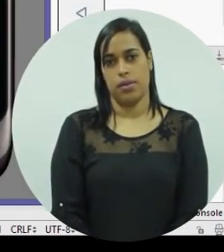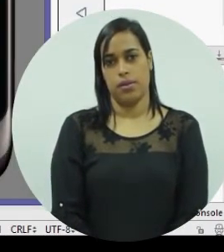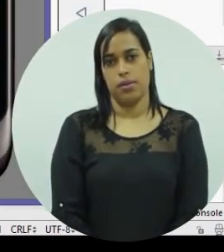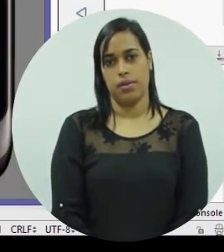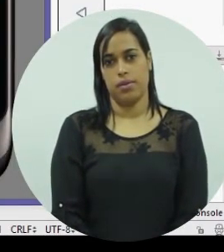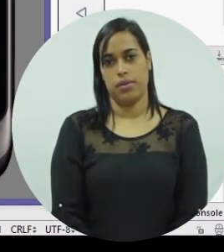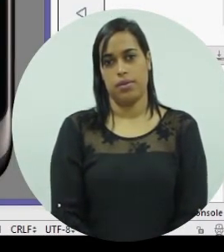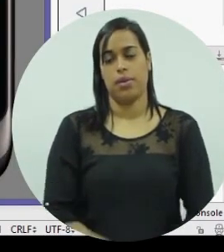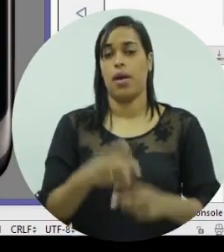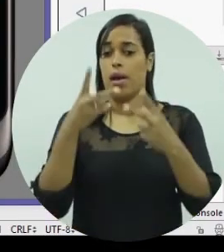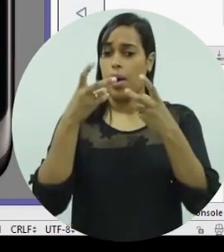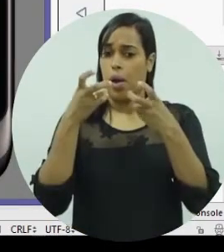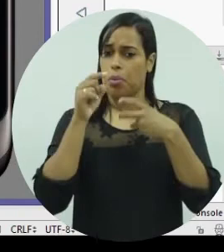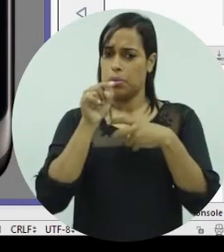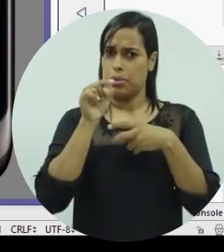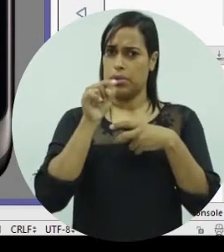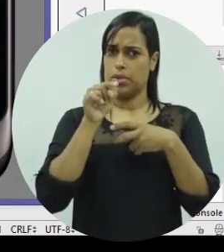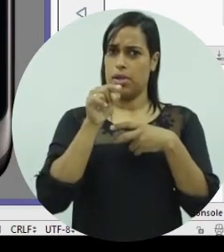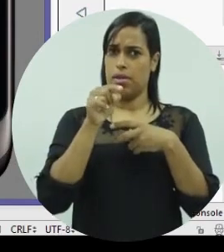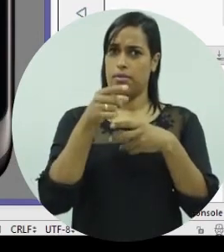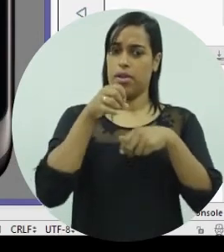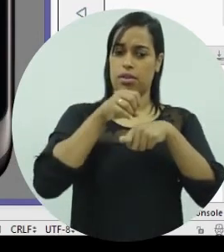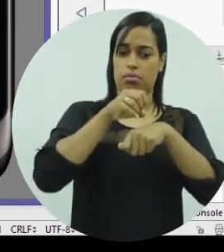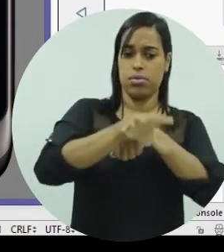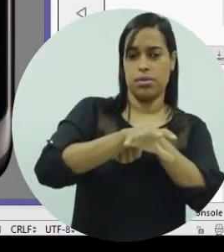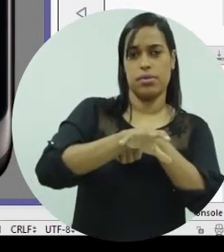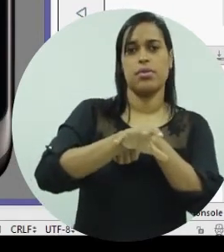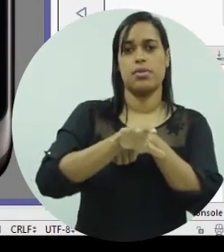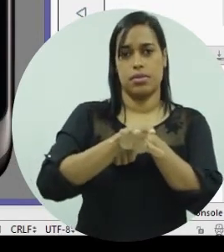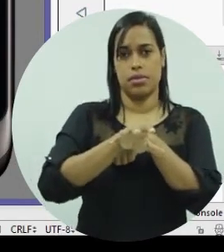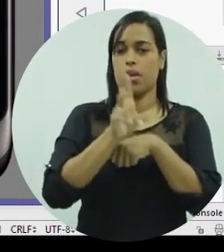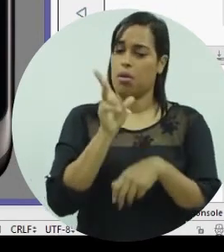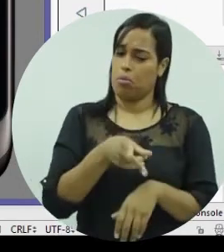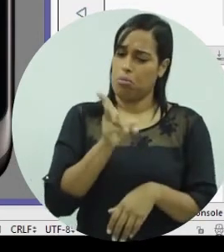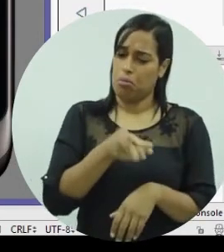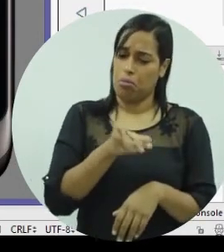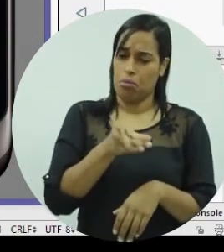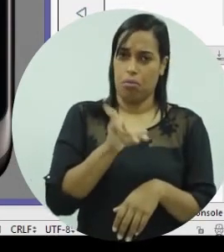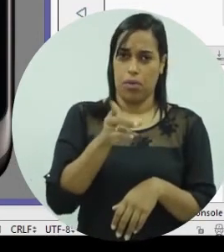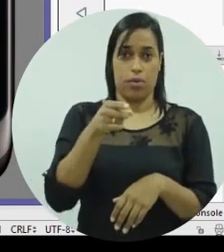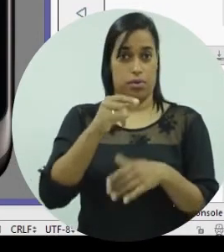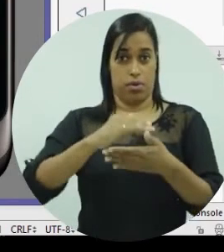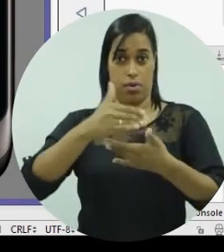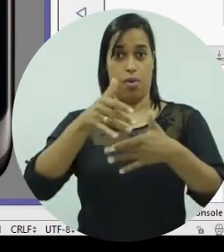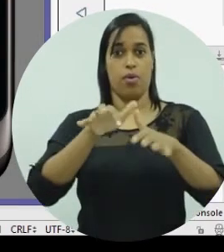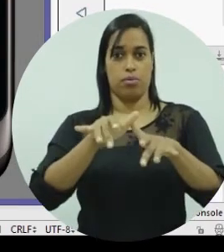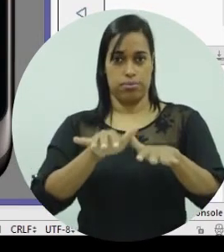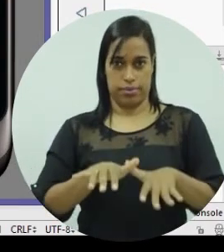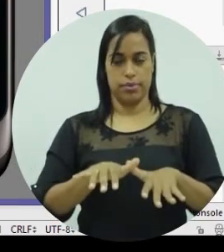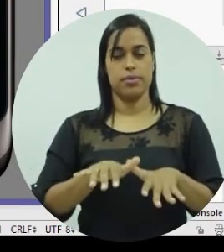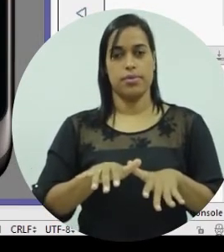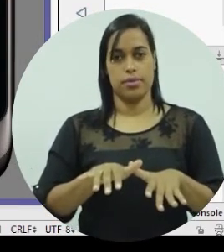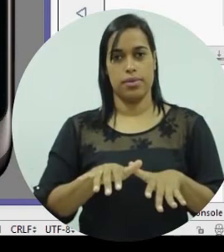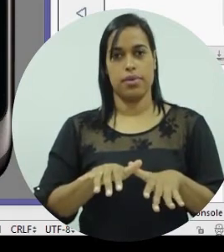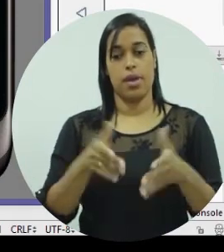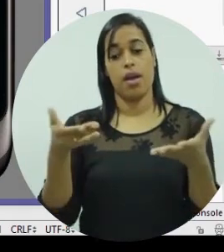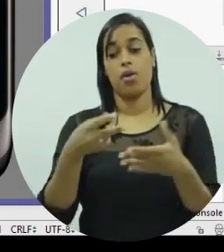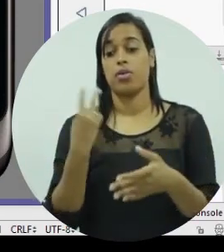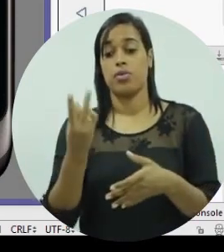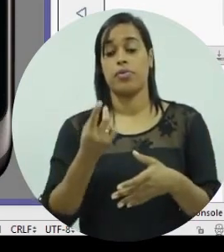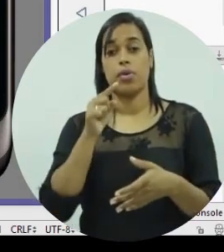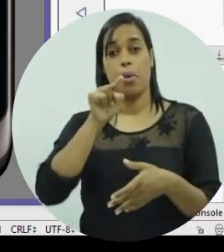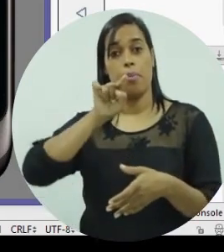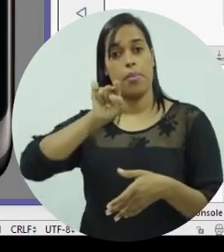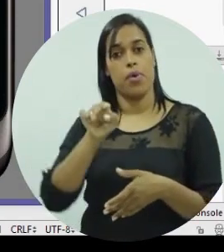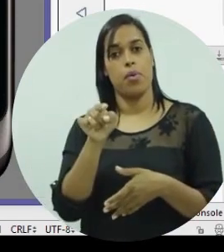Observe que ele compilou, enviou e executou na nossa máquina virtual. O valor agora representa 1000.5.